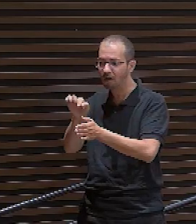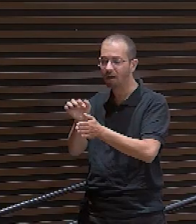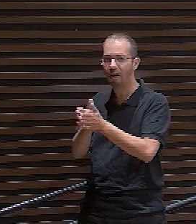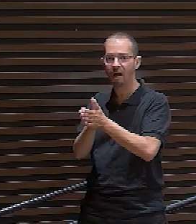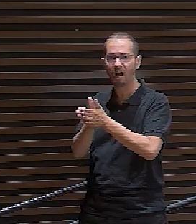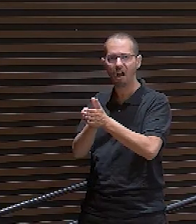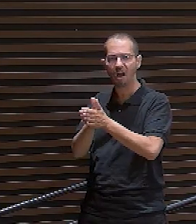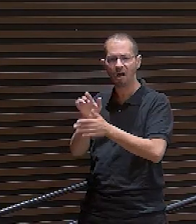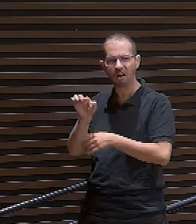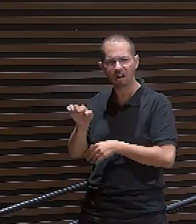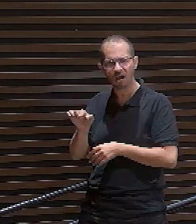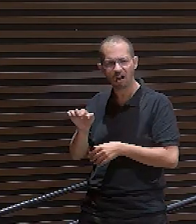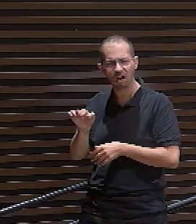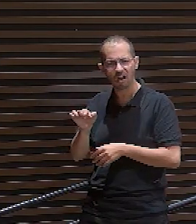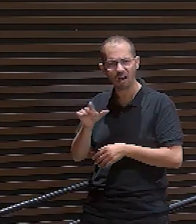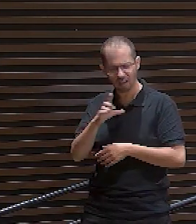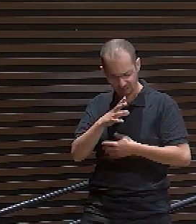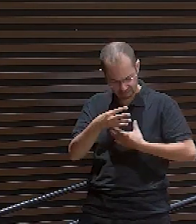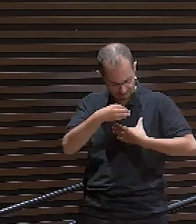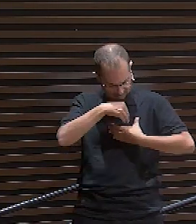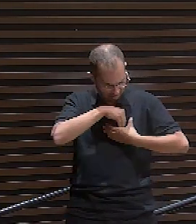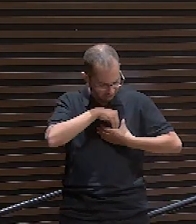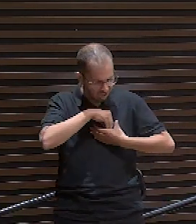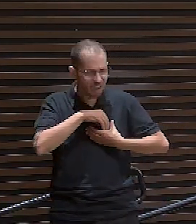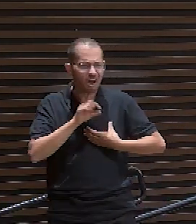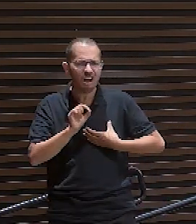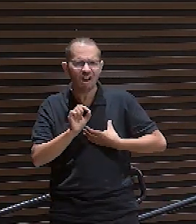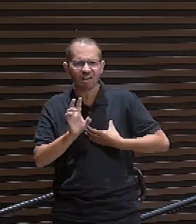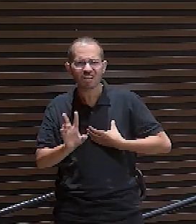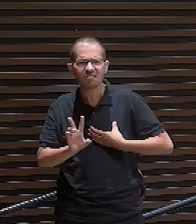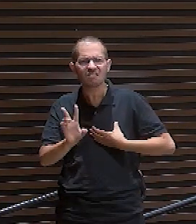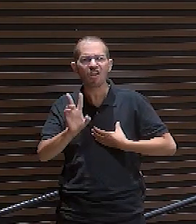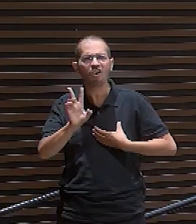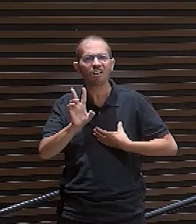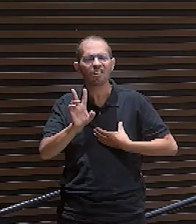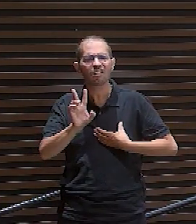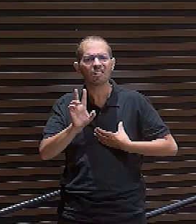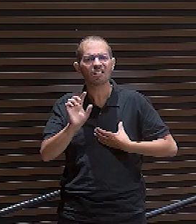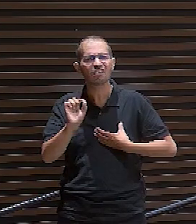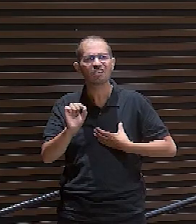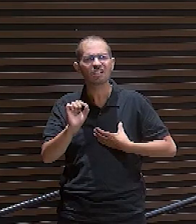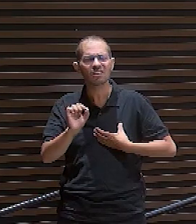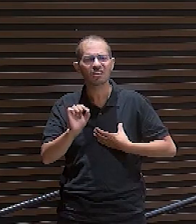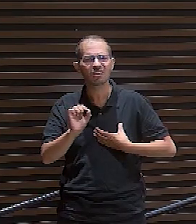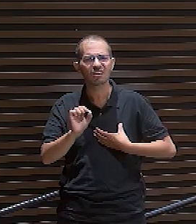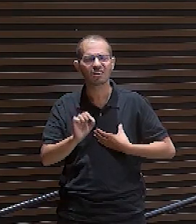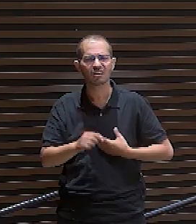Que valor está dentro da minha vida? Isso é pesado, não é?